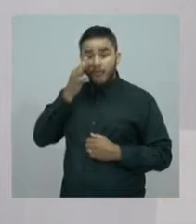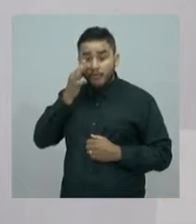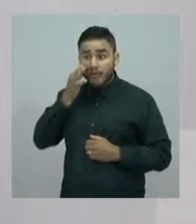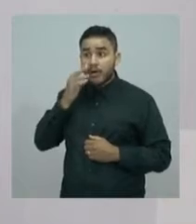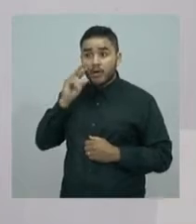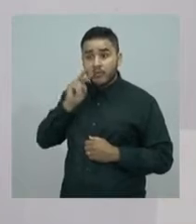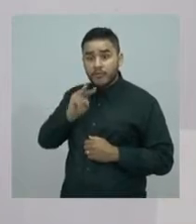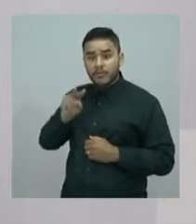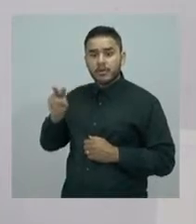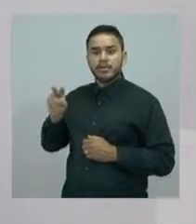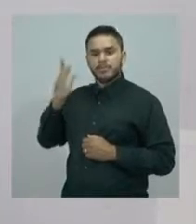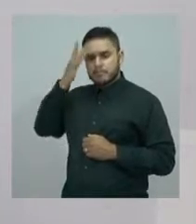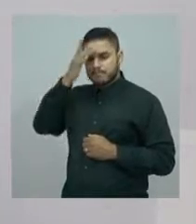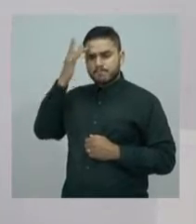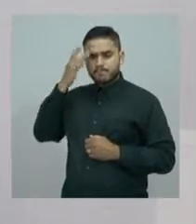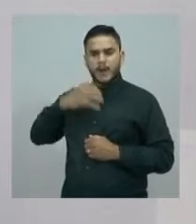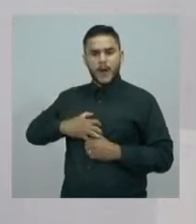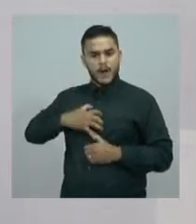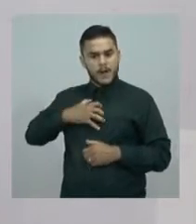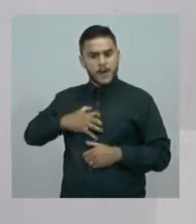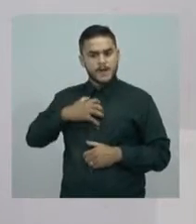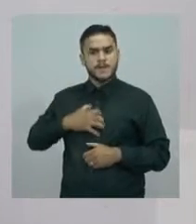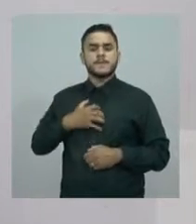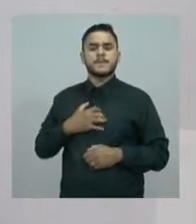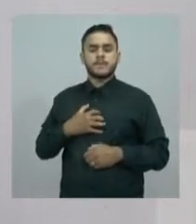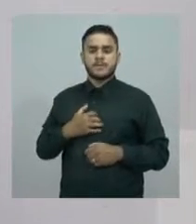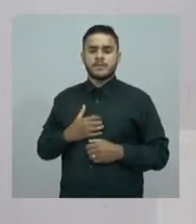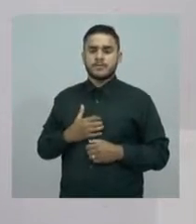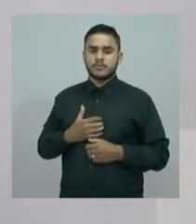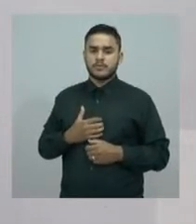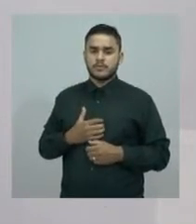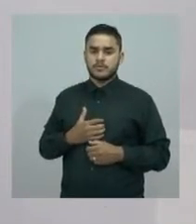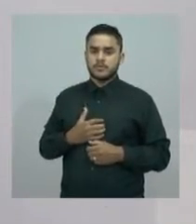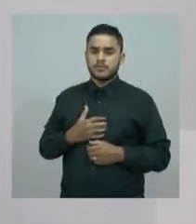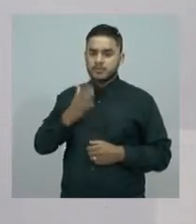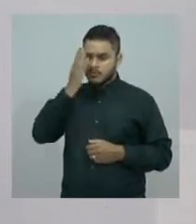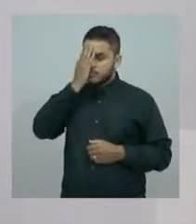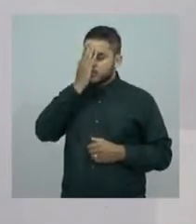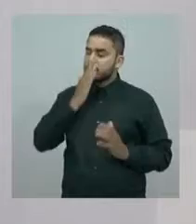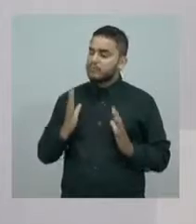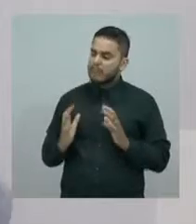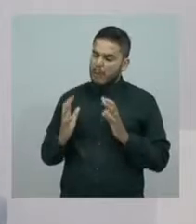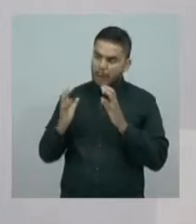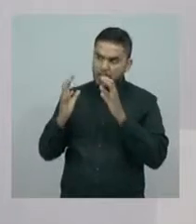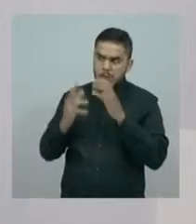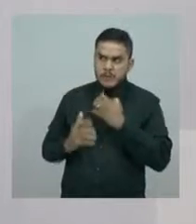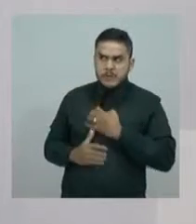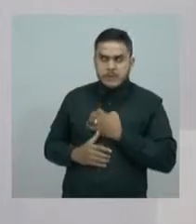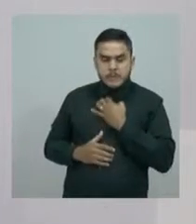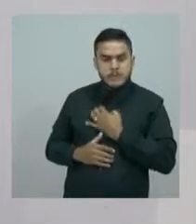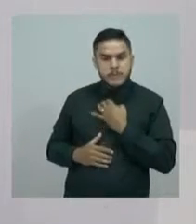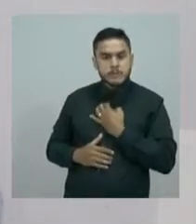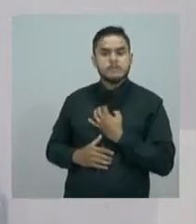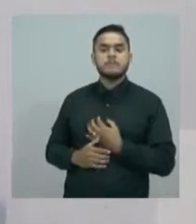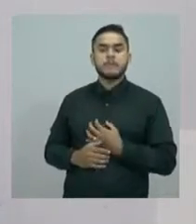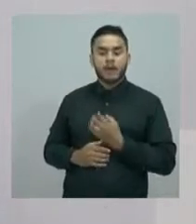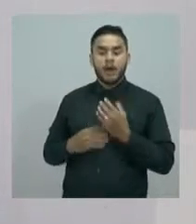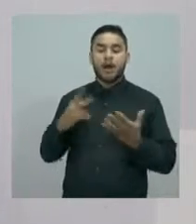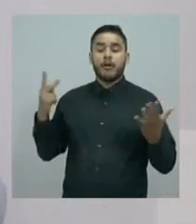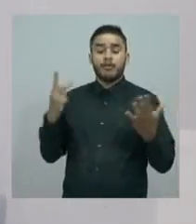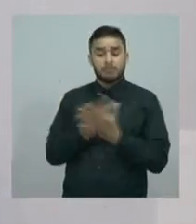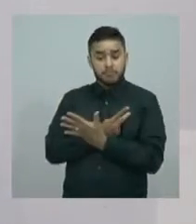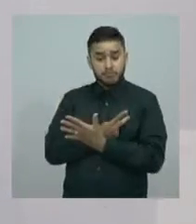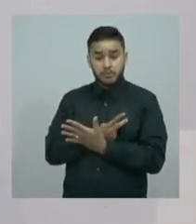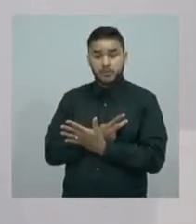gente testemunha essas pessoas chegarem sem querer nem olhar uma para a outra e já saem de lá, muitas vezes,